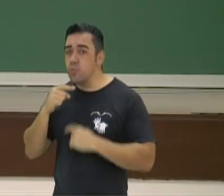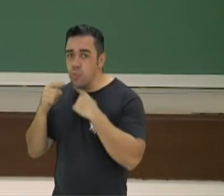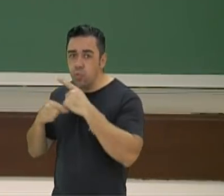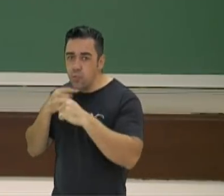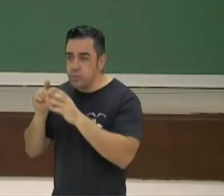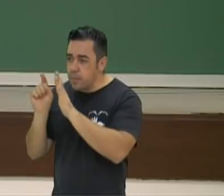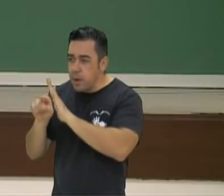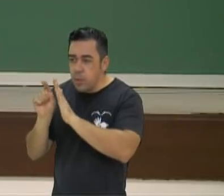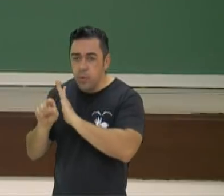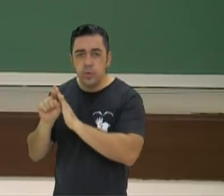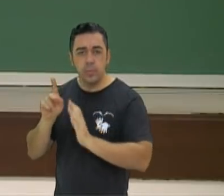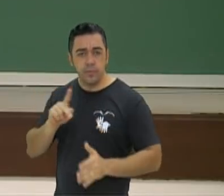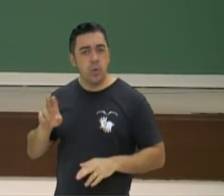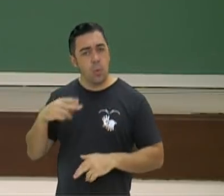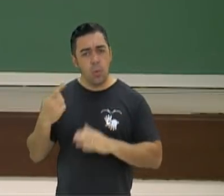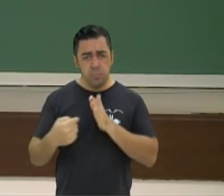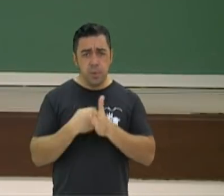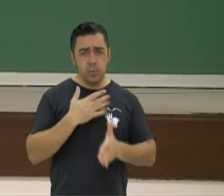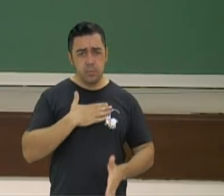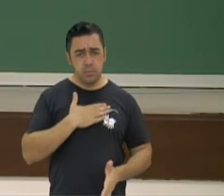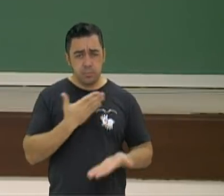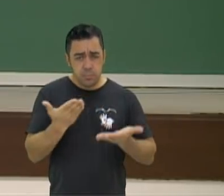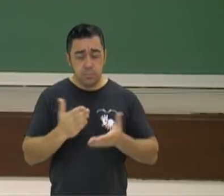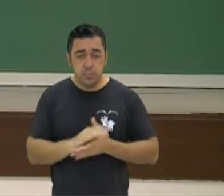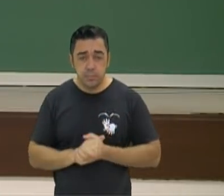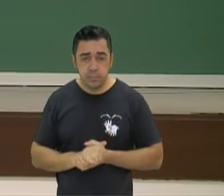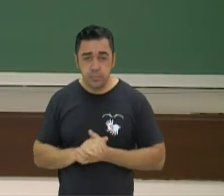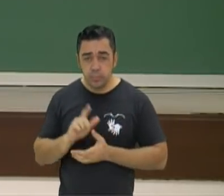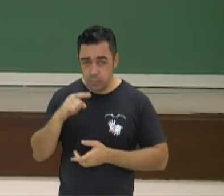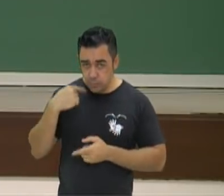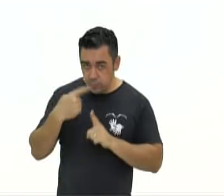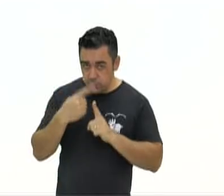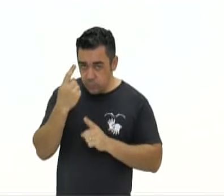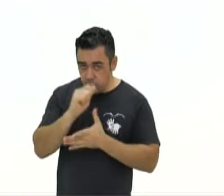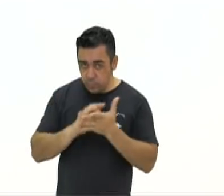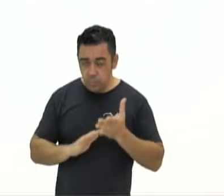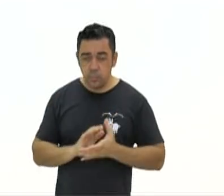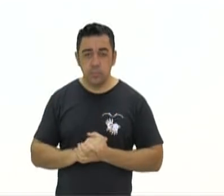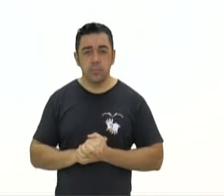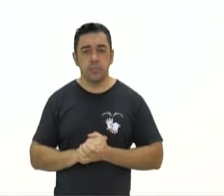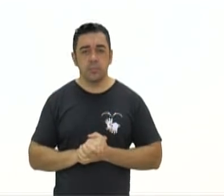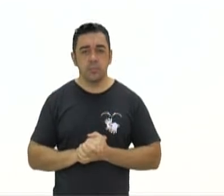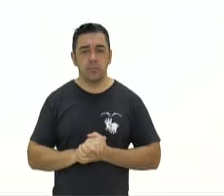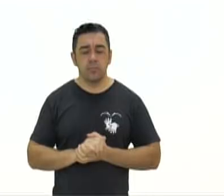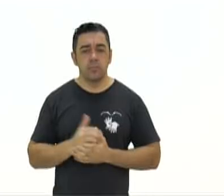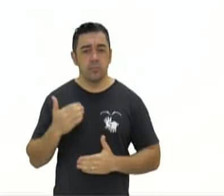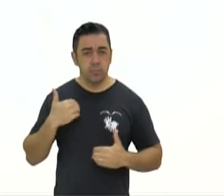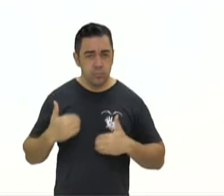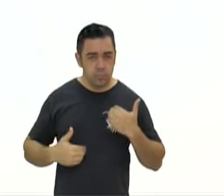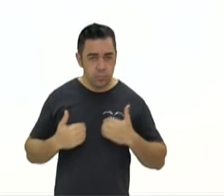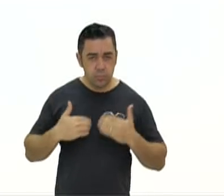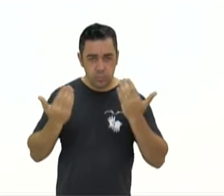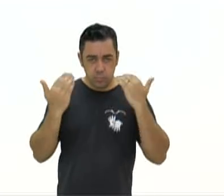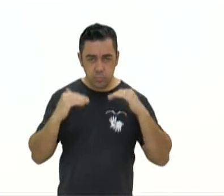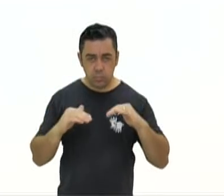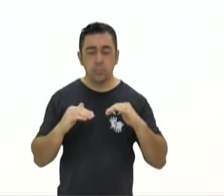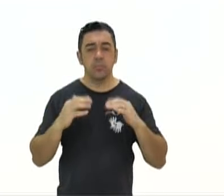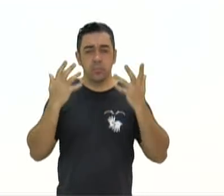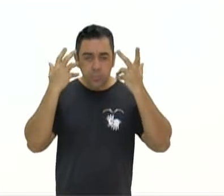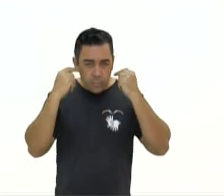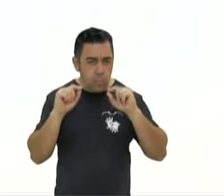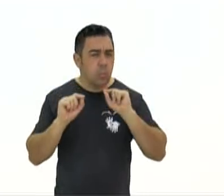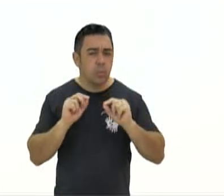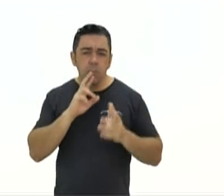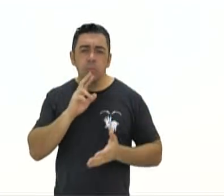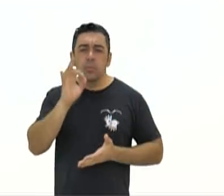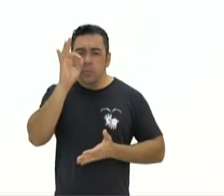professores, ou pergunte para mim mesmo depois, certo? Mais um exercício, então. Sobre os membros dos animais abaixo, é correto dizer